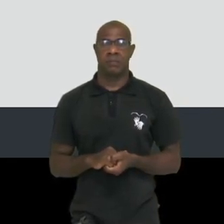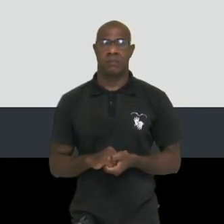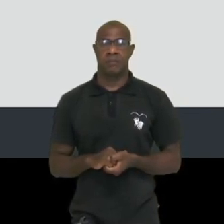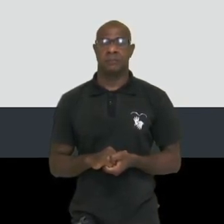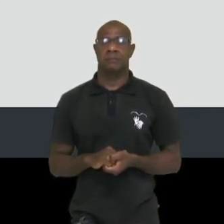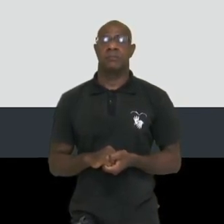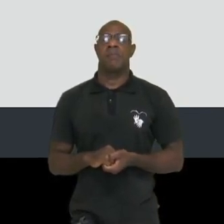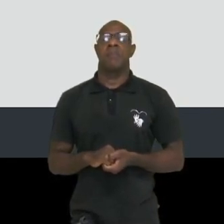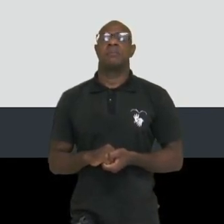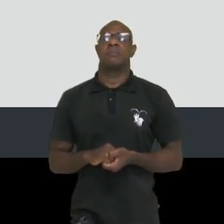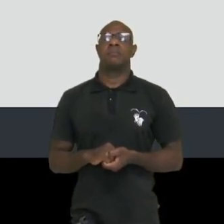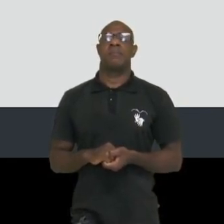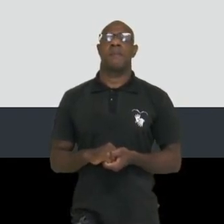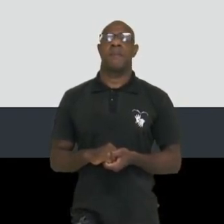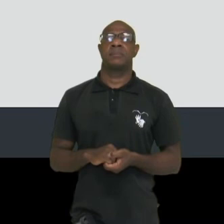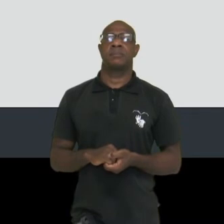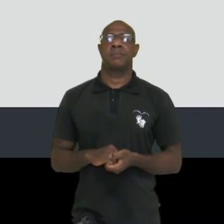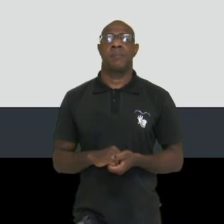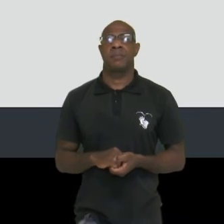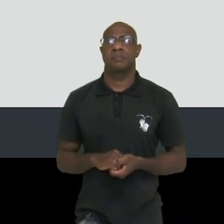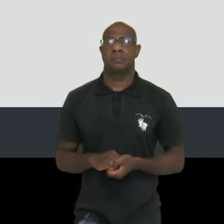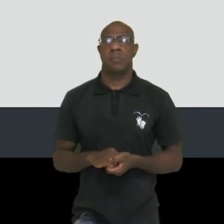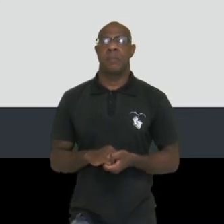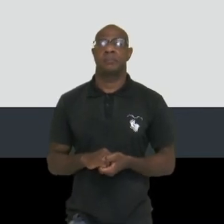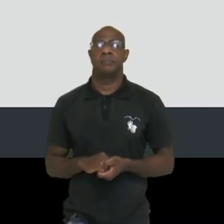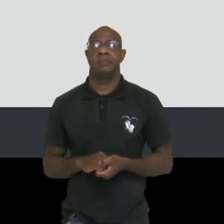They belong to a book club.